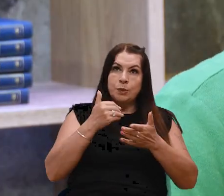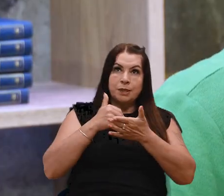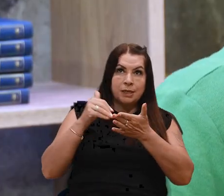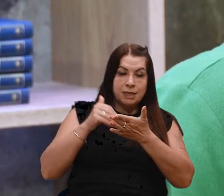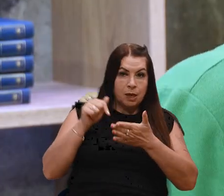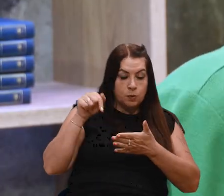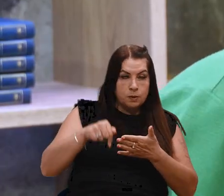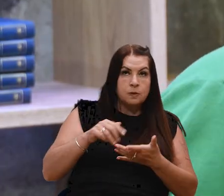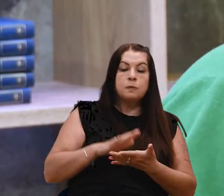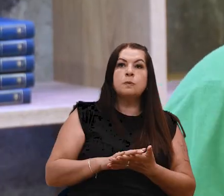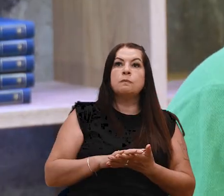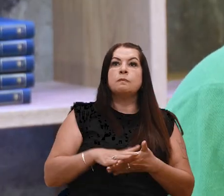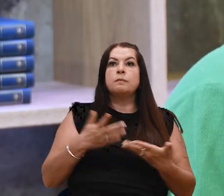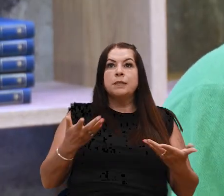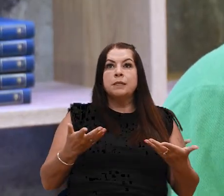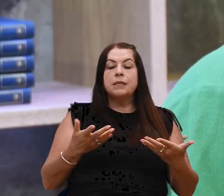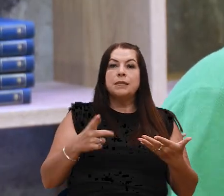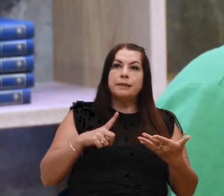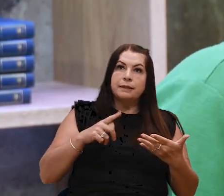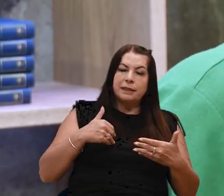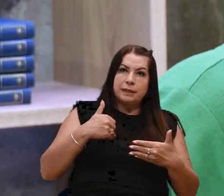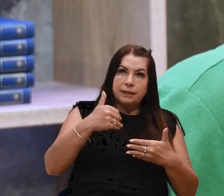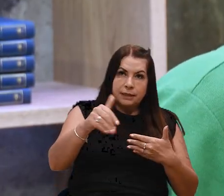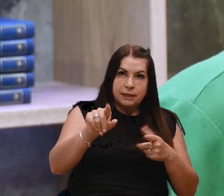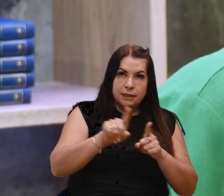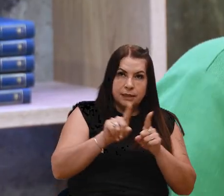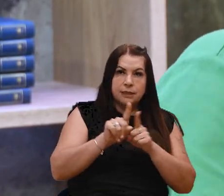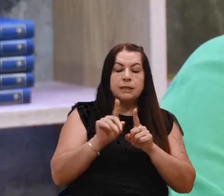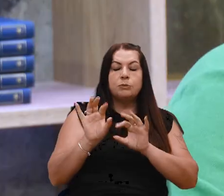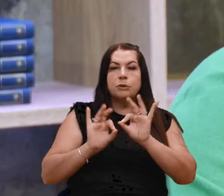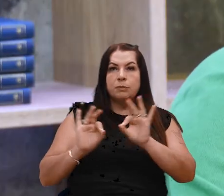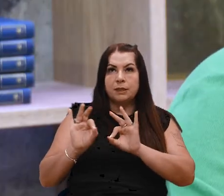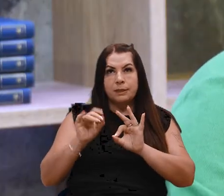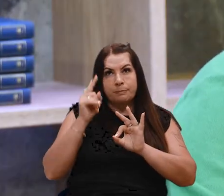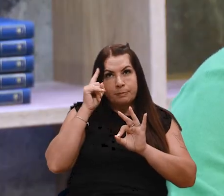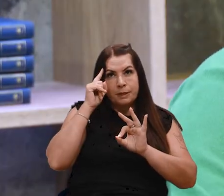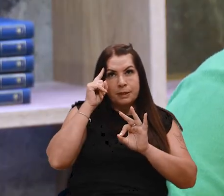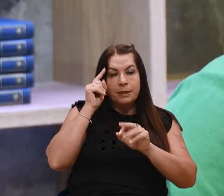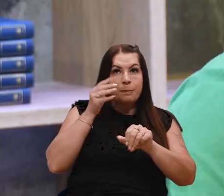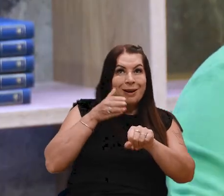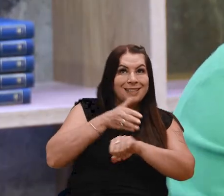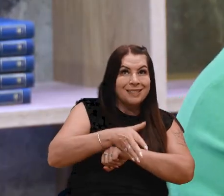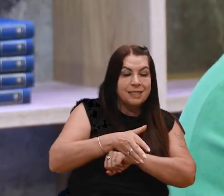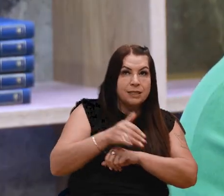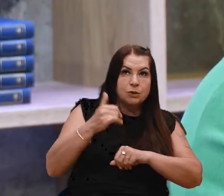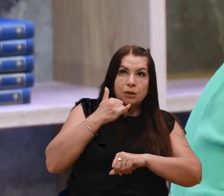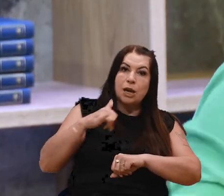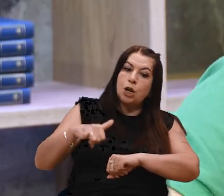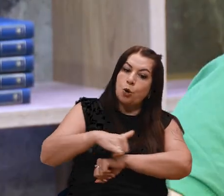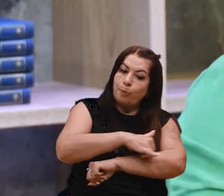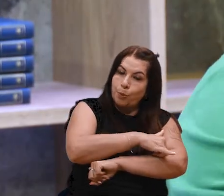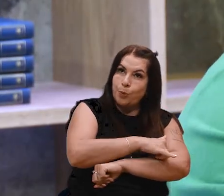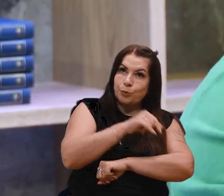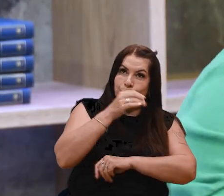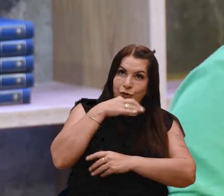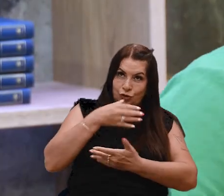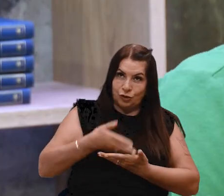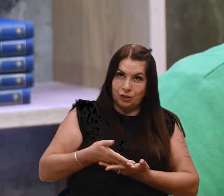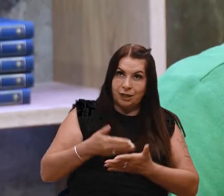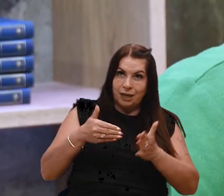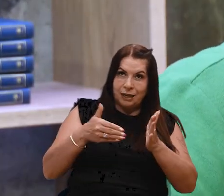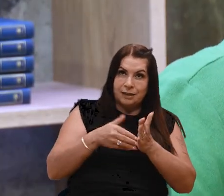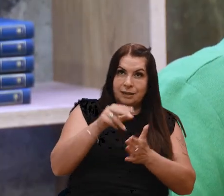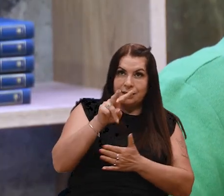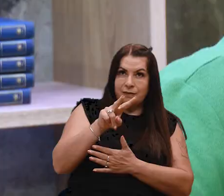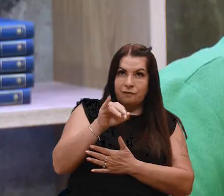aqui. Está andando paralelamente também essa questão pros acessos ao aeroporto de Caxias do Sul até Vila